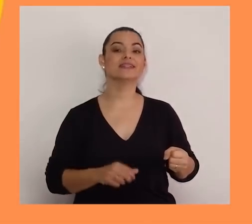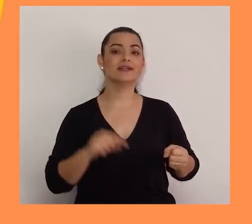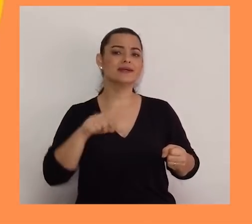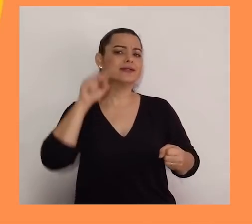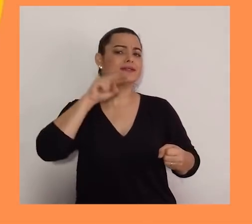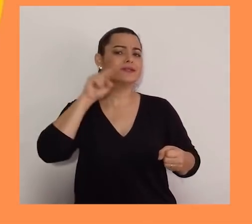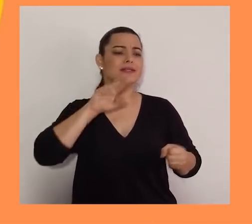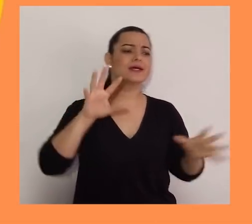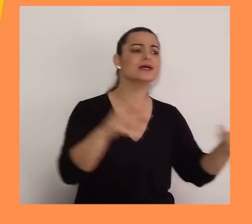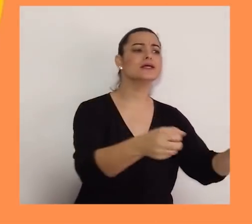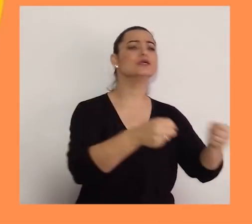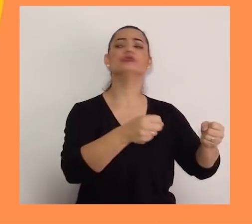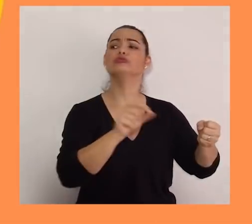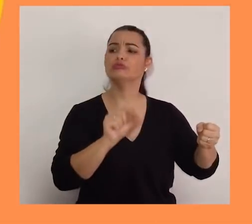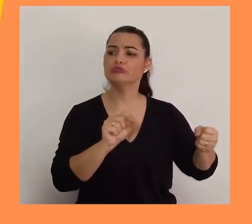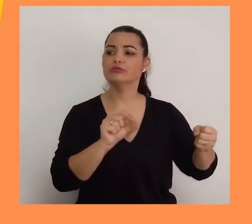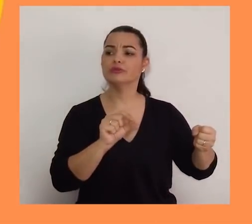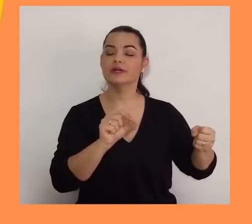O